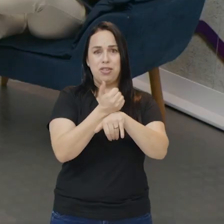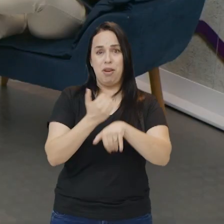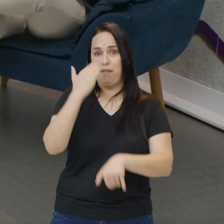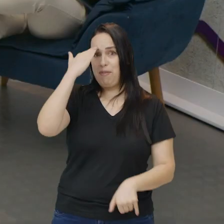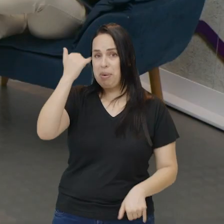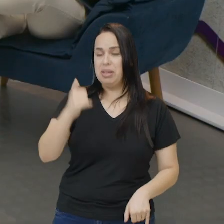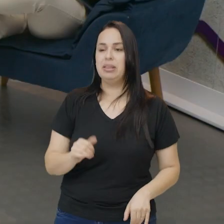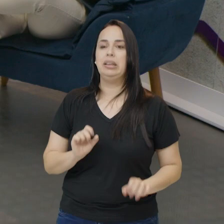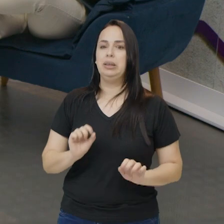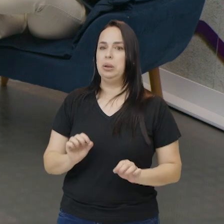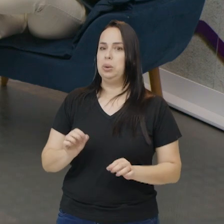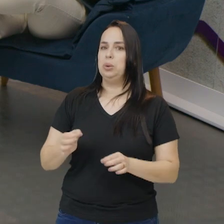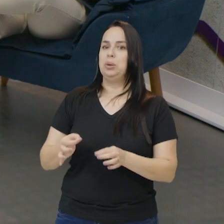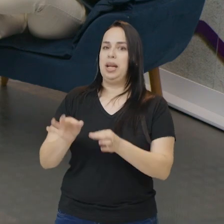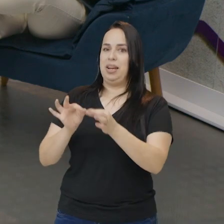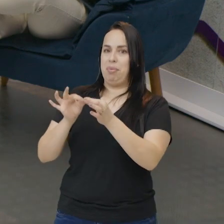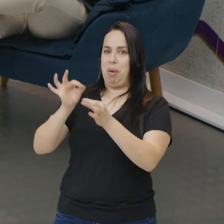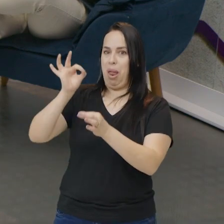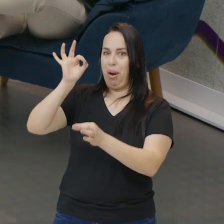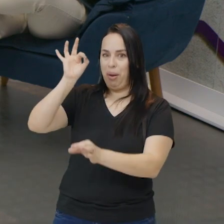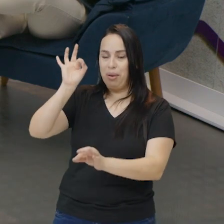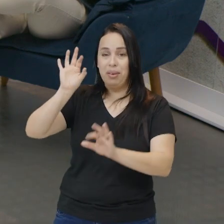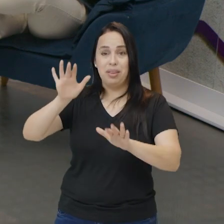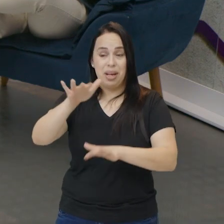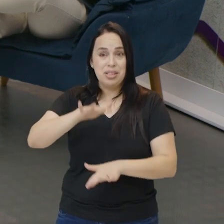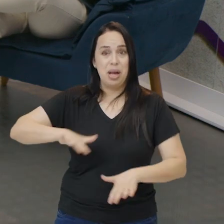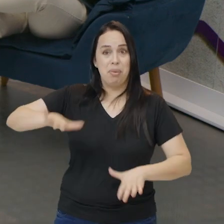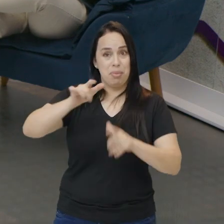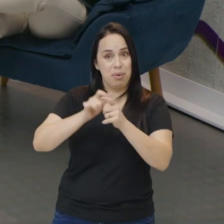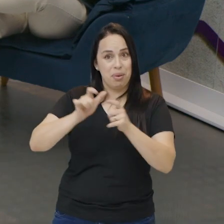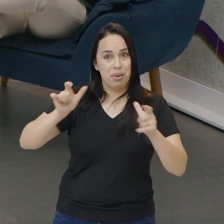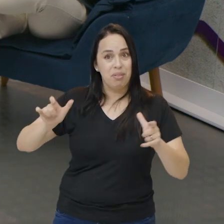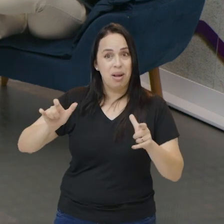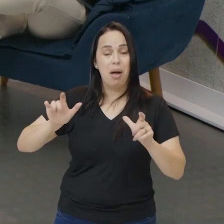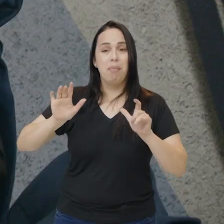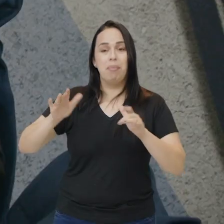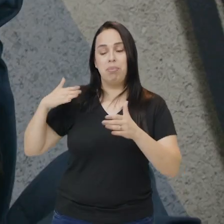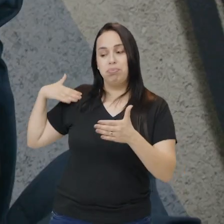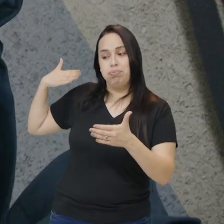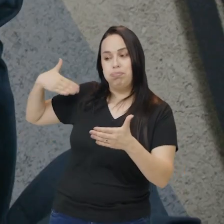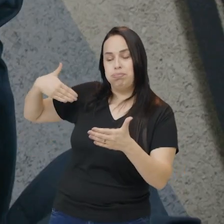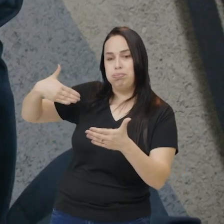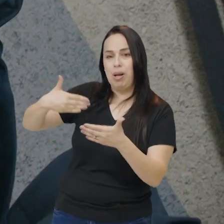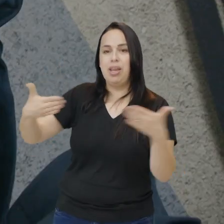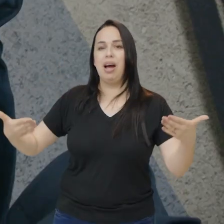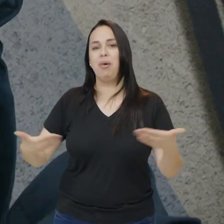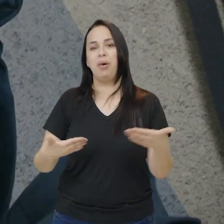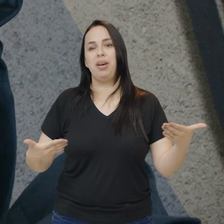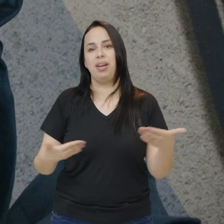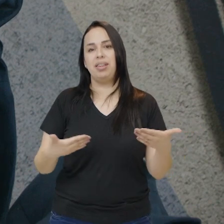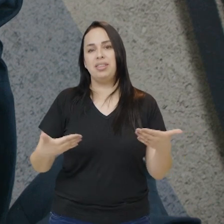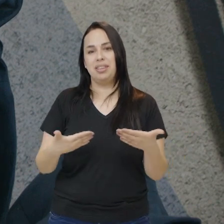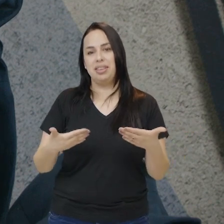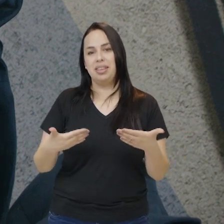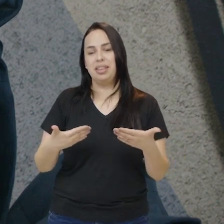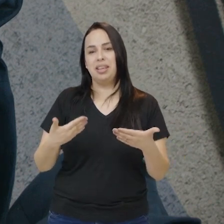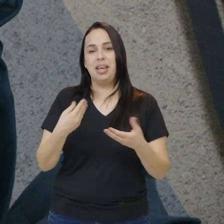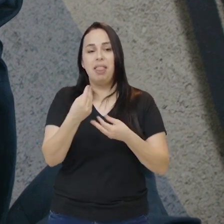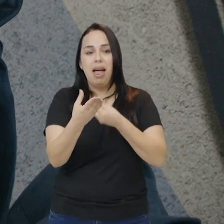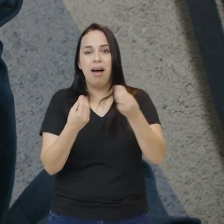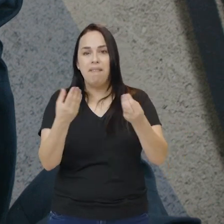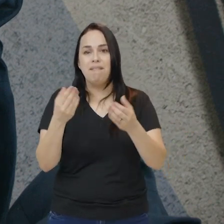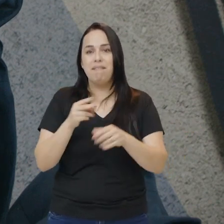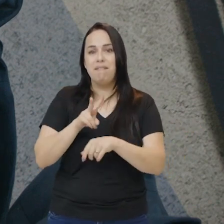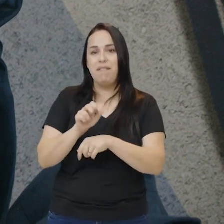gente viu que tem muito assunto ainda pela frente. Esse ramo cresceu muito com o tempo e atualmente é um dos que